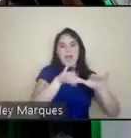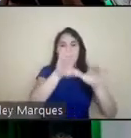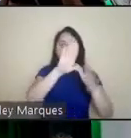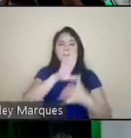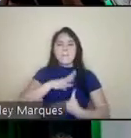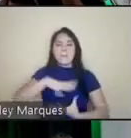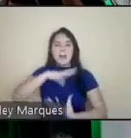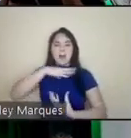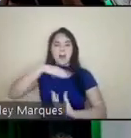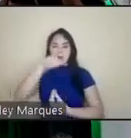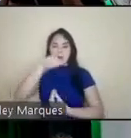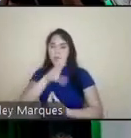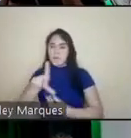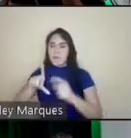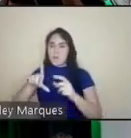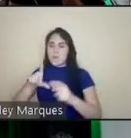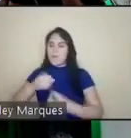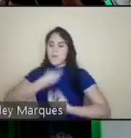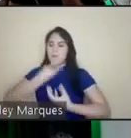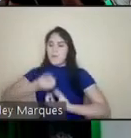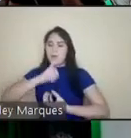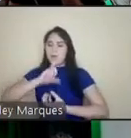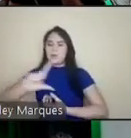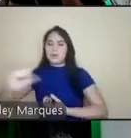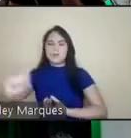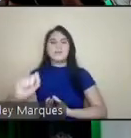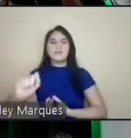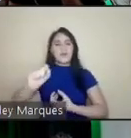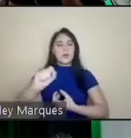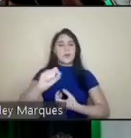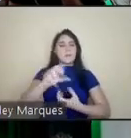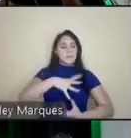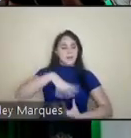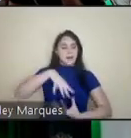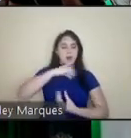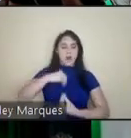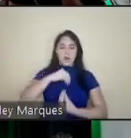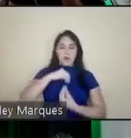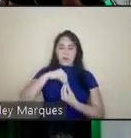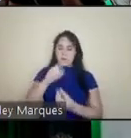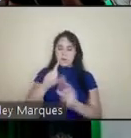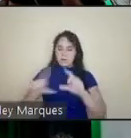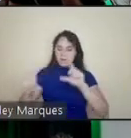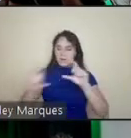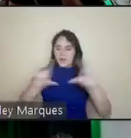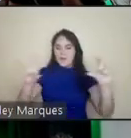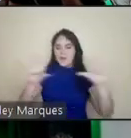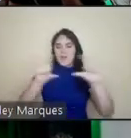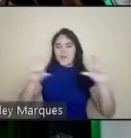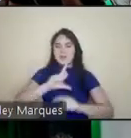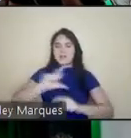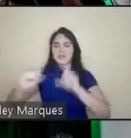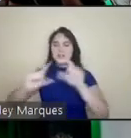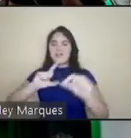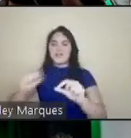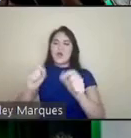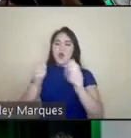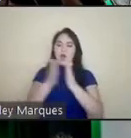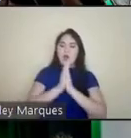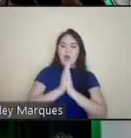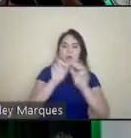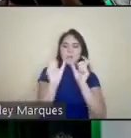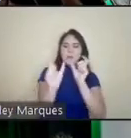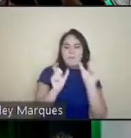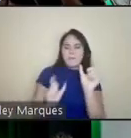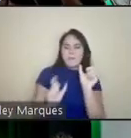que borde sentidos. Para a alma do verso que se foi, eu rogo à palavra que se parta em várias. Eu rogo à